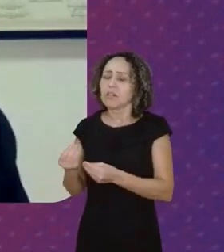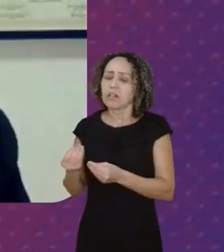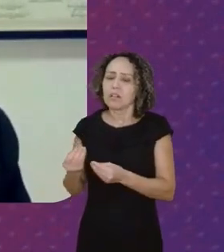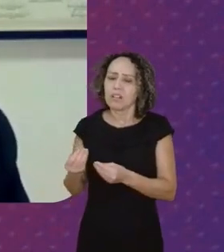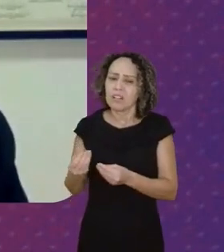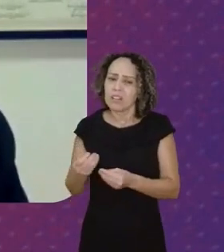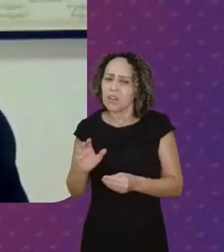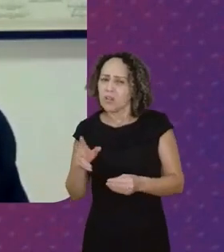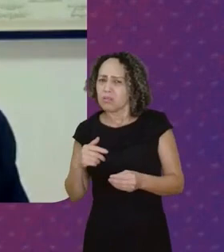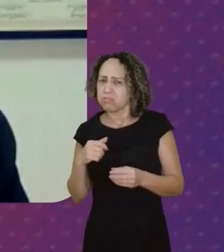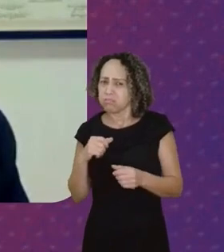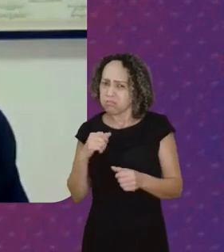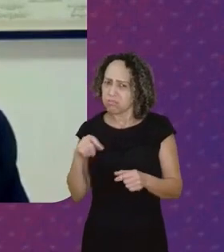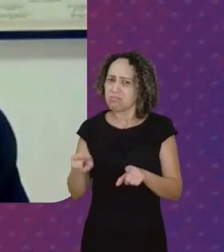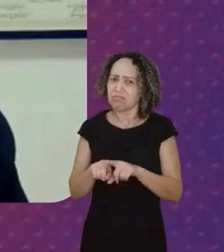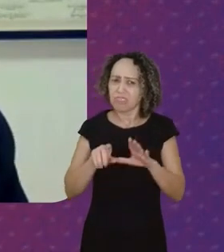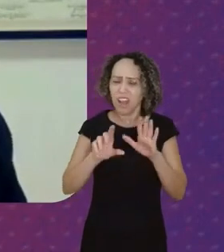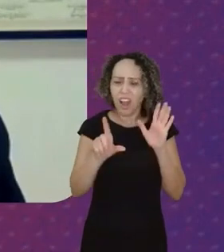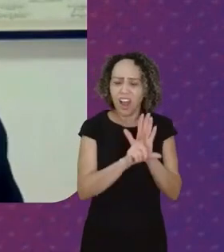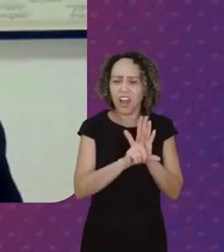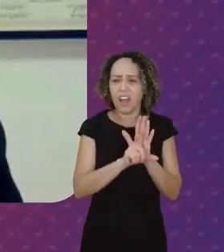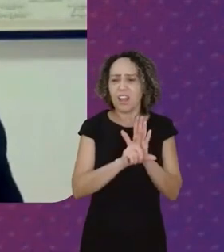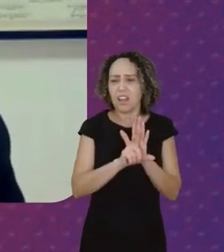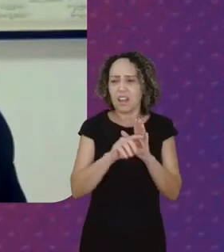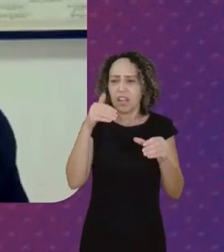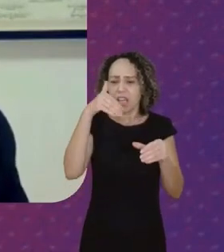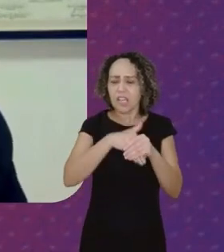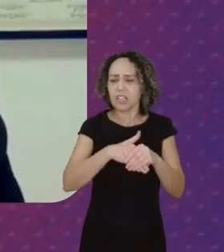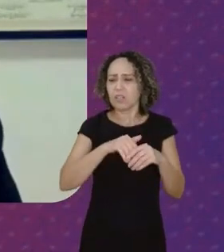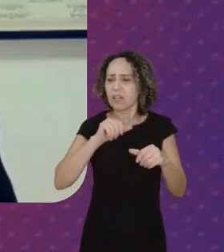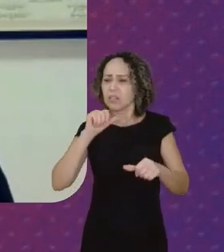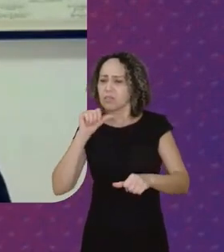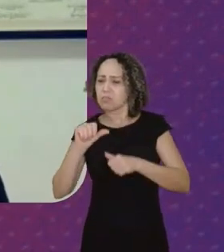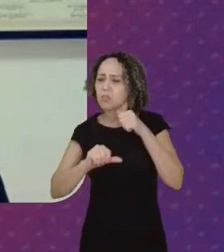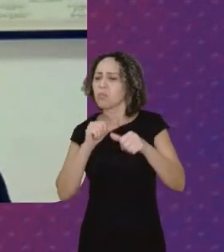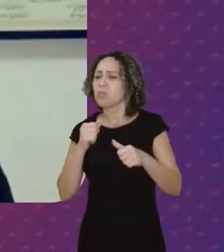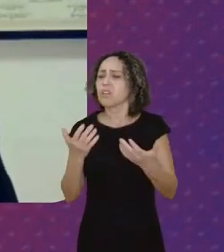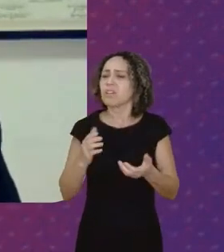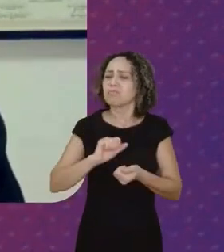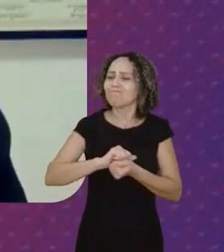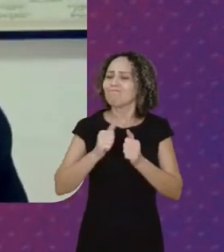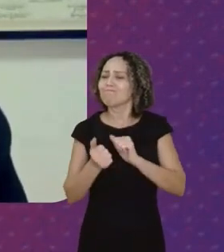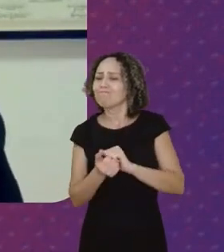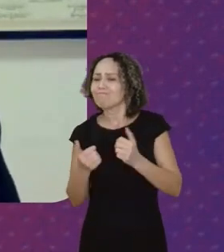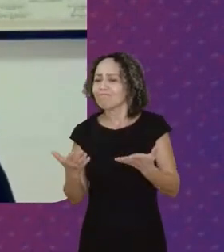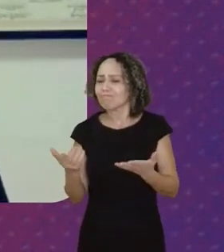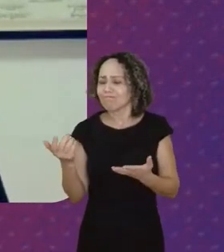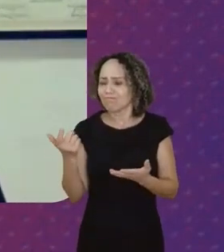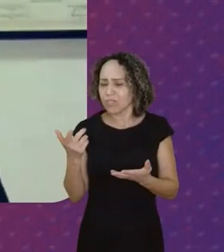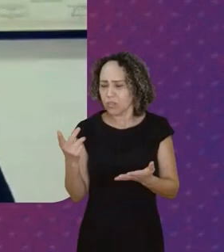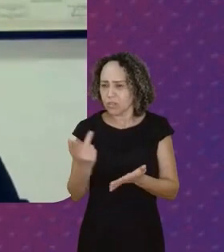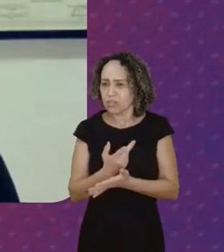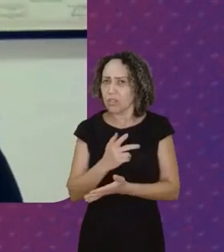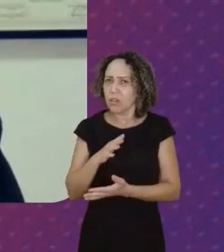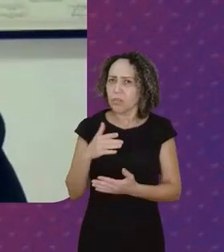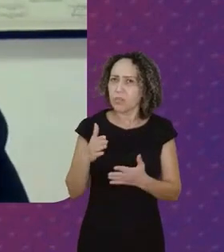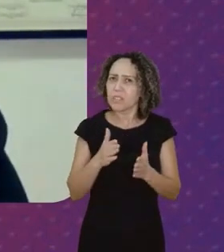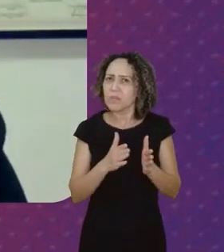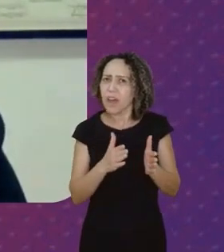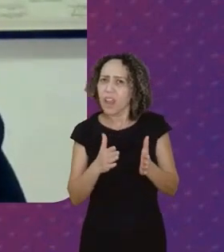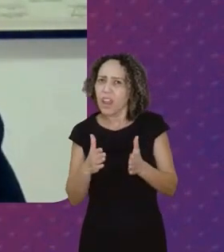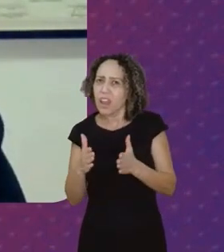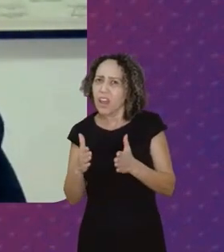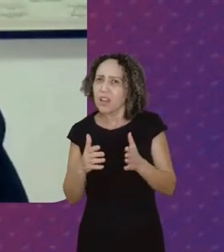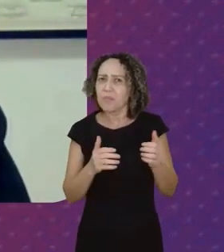mais uma alteração na legislação eleitoral que pouca gente sabe, né? Então, se até 2020 era possível que até 150%